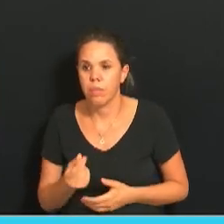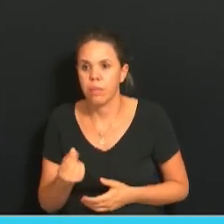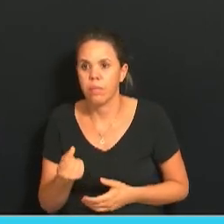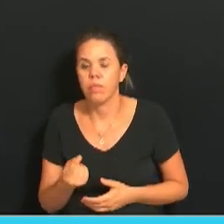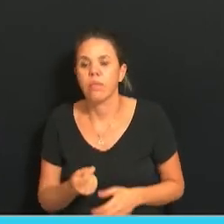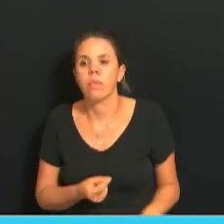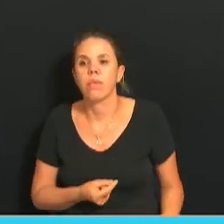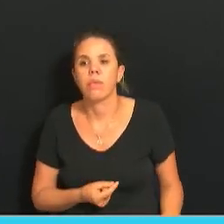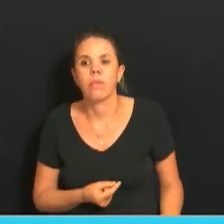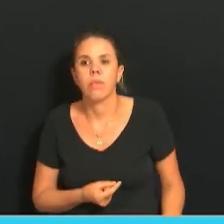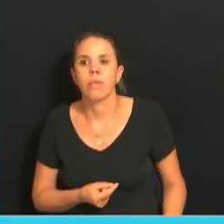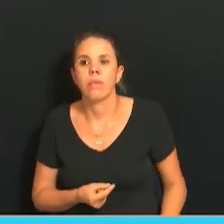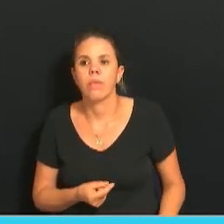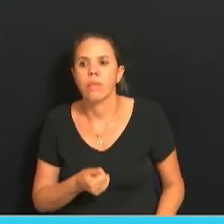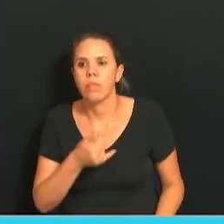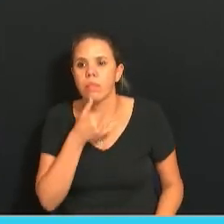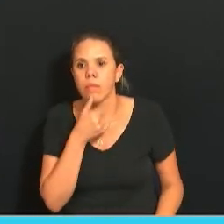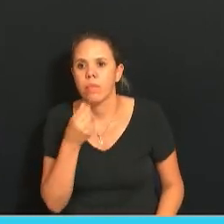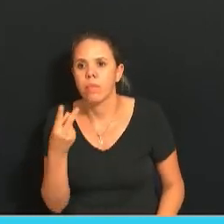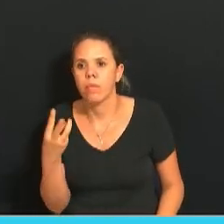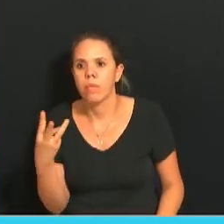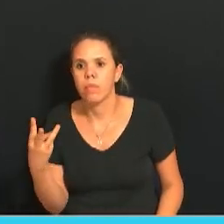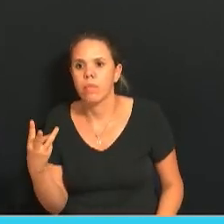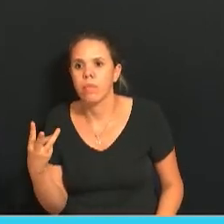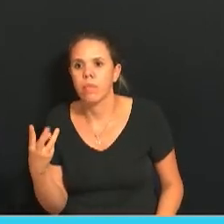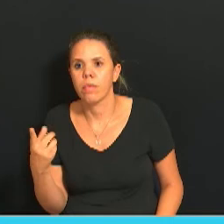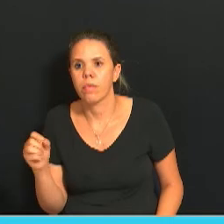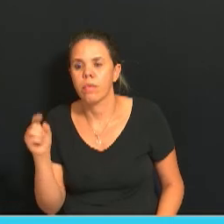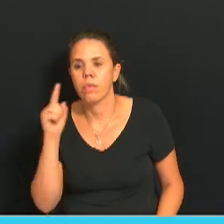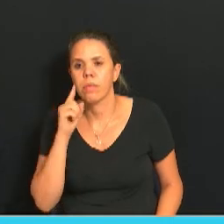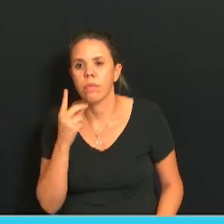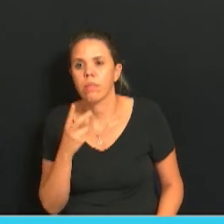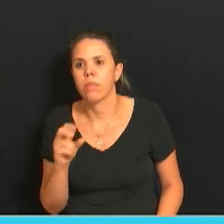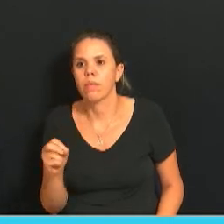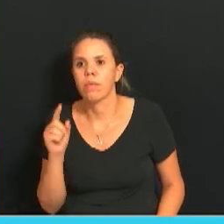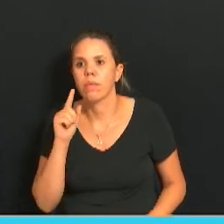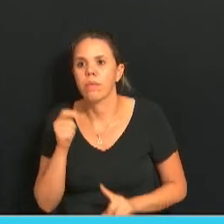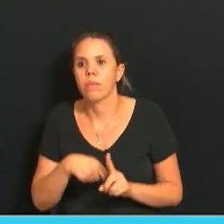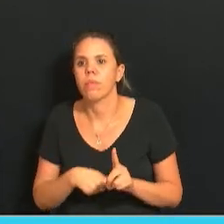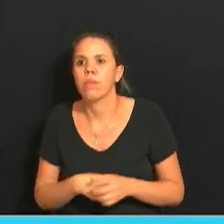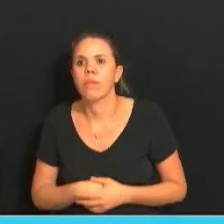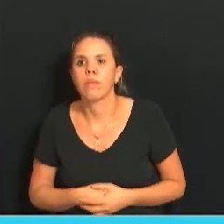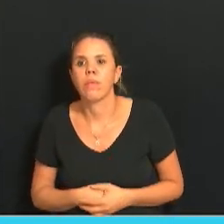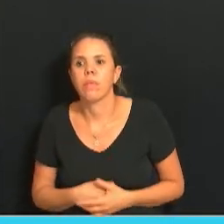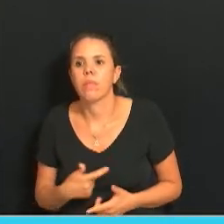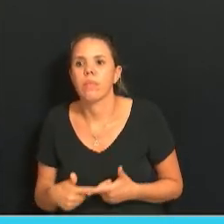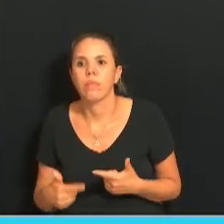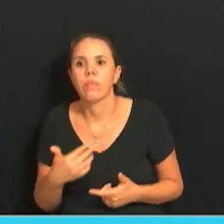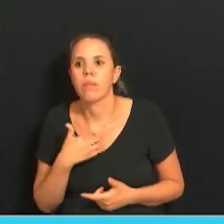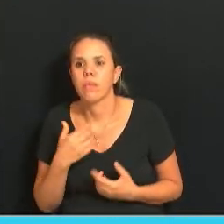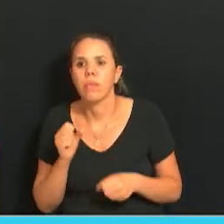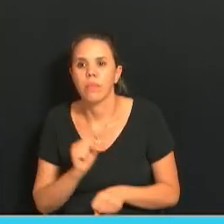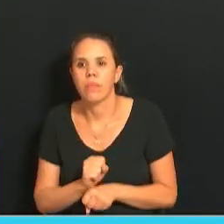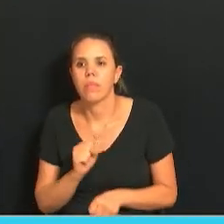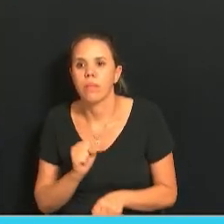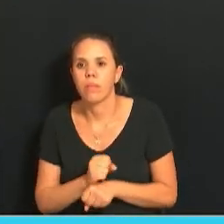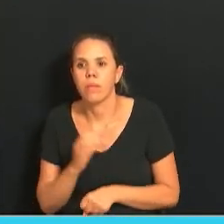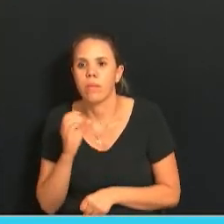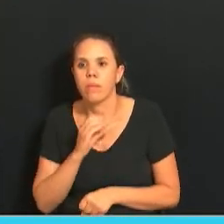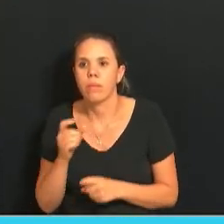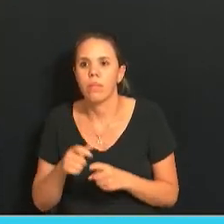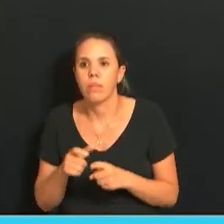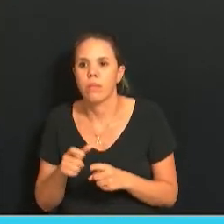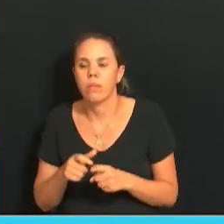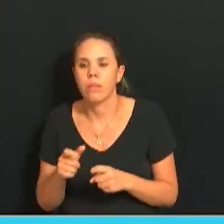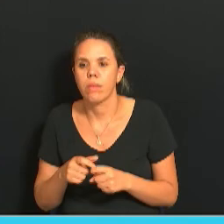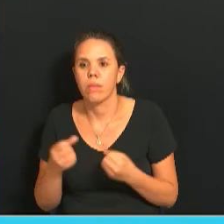te aborrecendo por 2, 3, 5, 10 dias, 20 dias, 1 mês, 2 meses, não dá para esperar mais, tem que ir ao médico, tem que